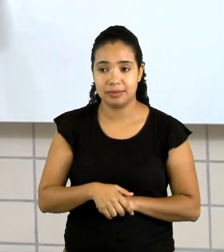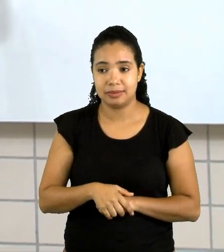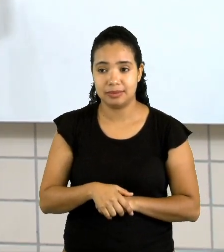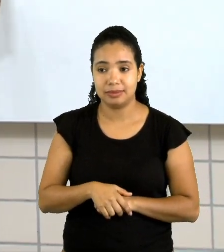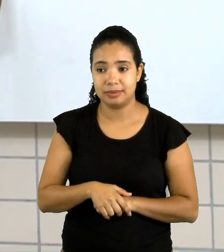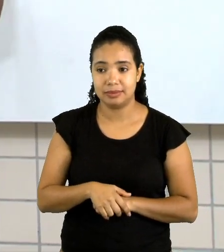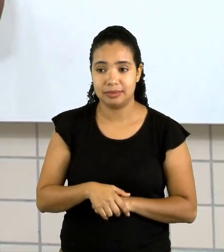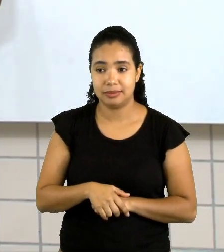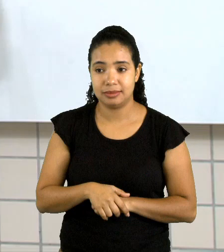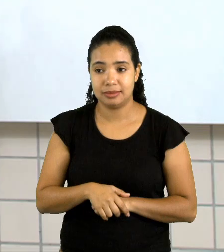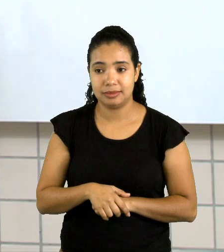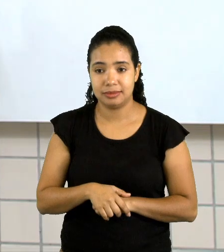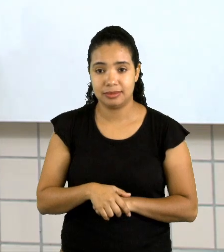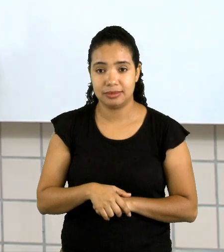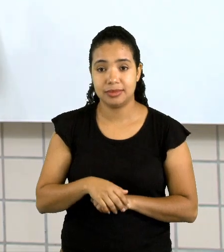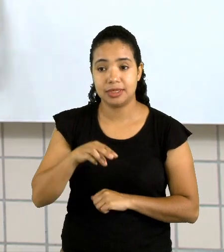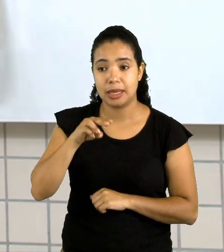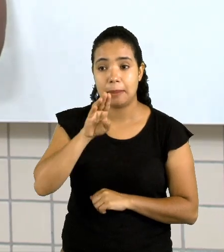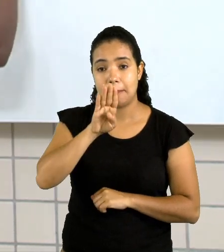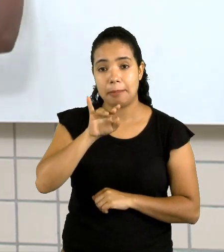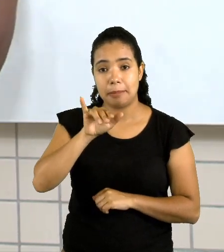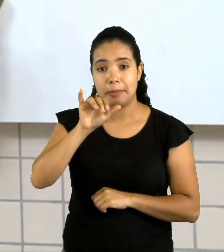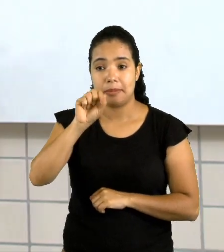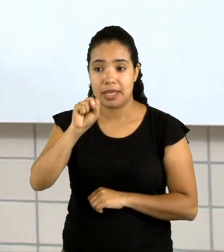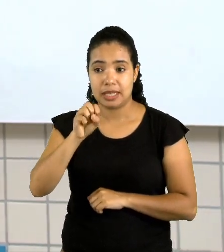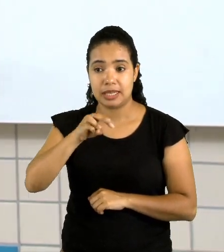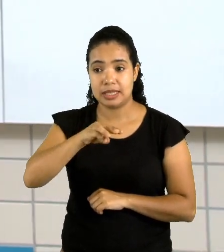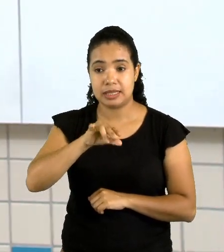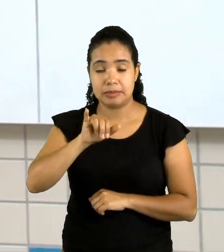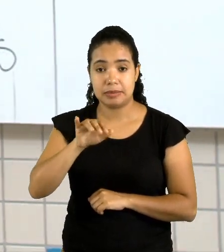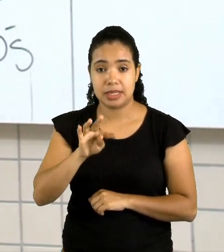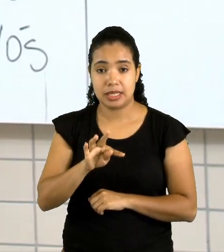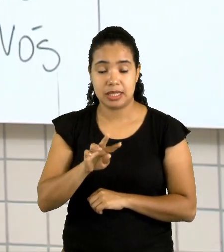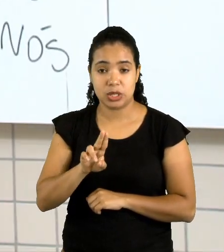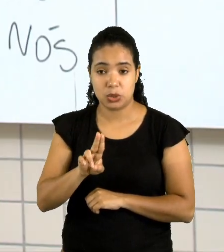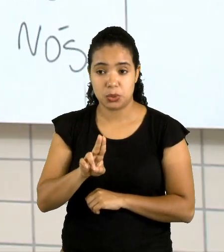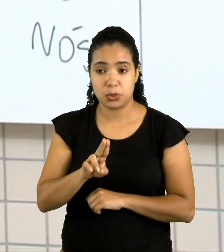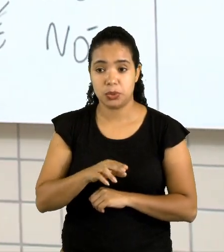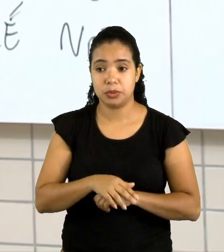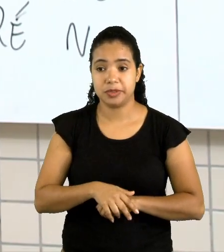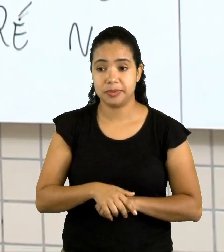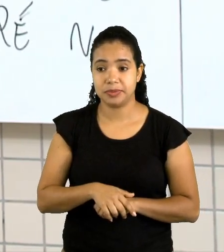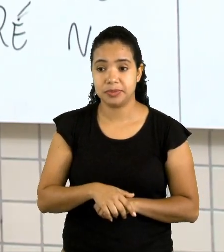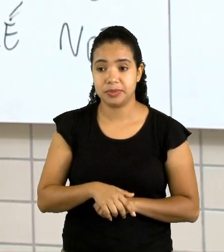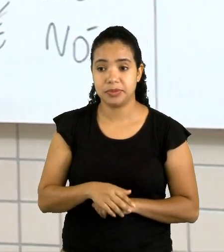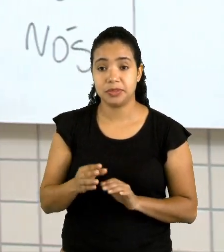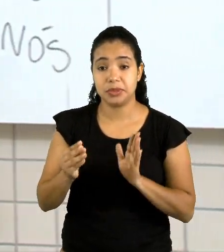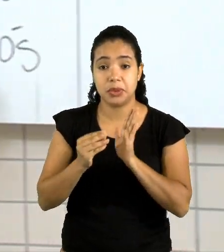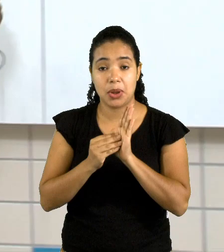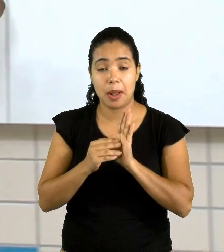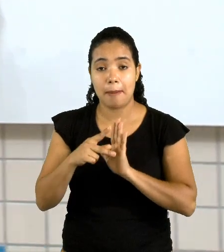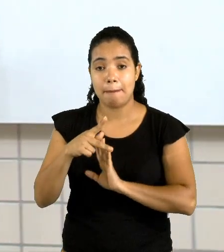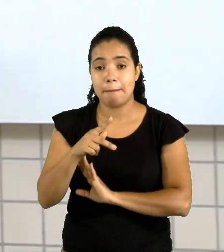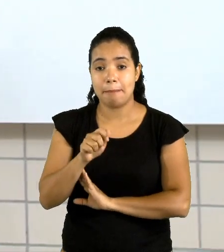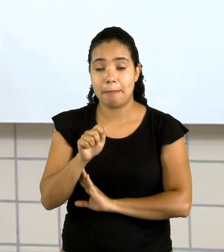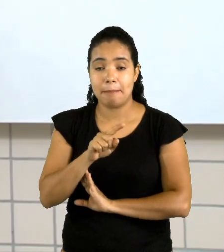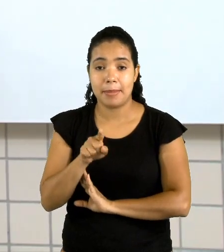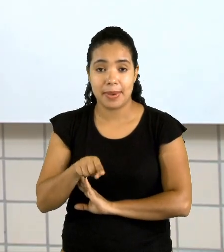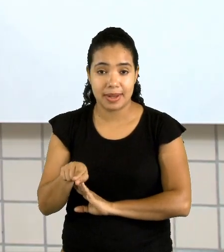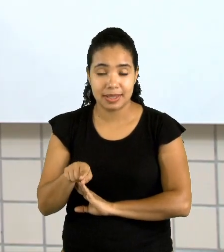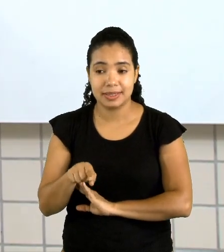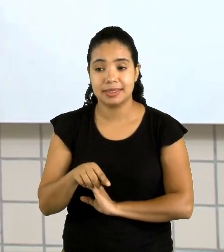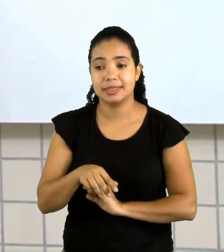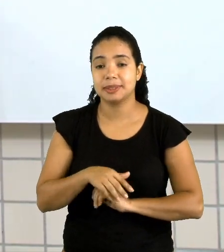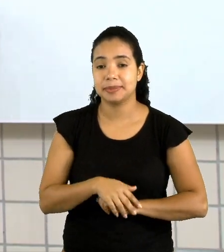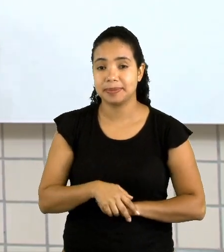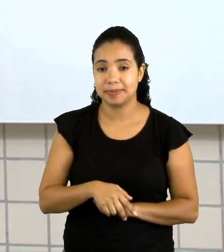Bis, mi, tu. Vamos colocar o paz.